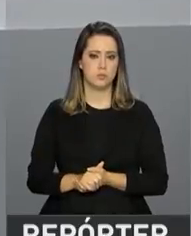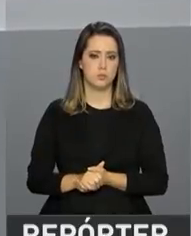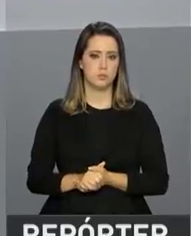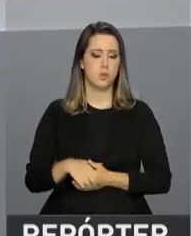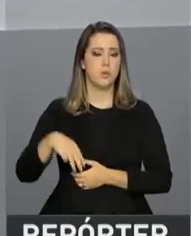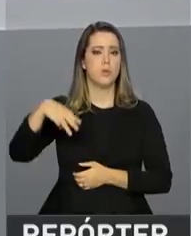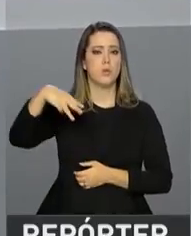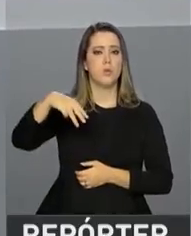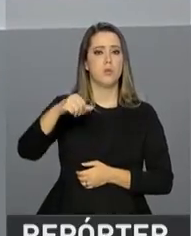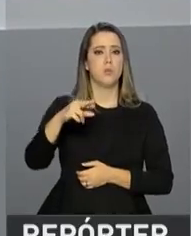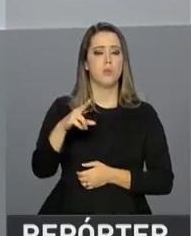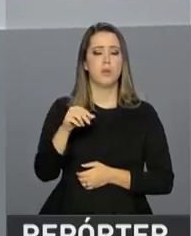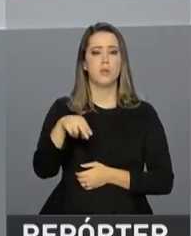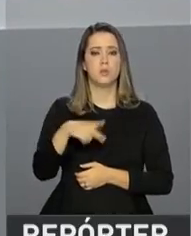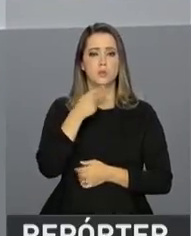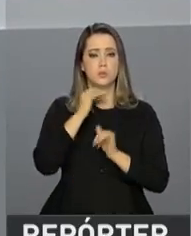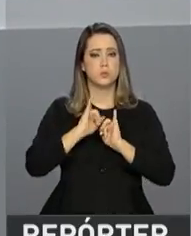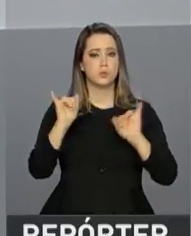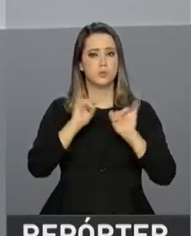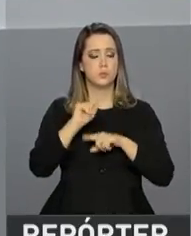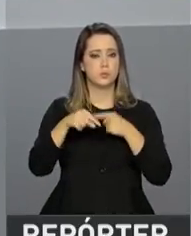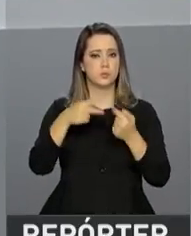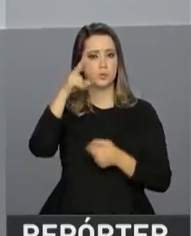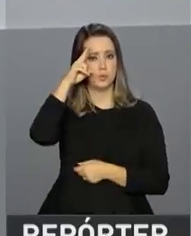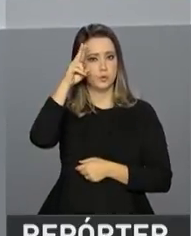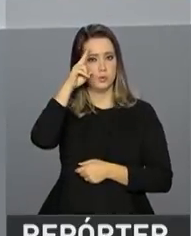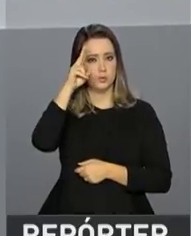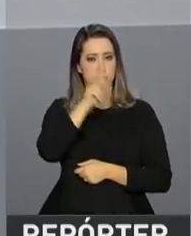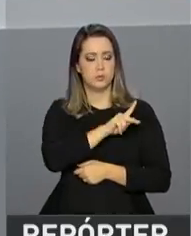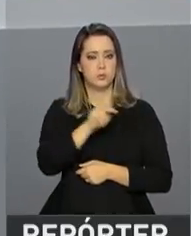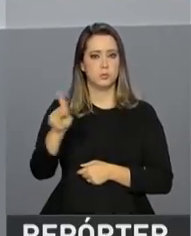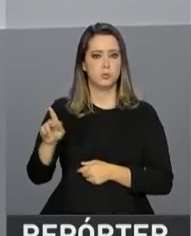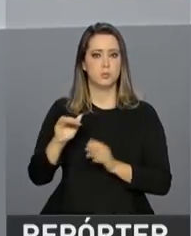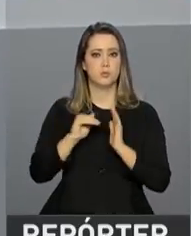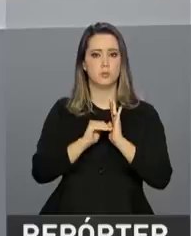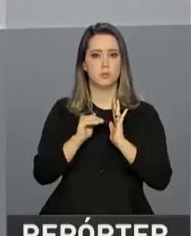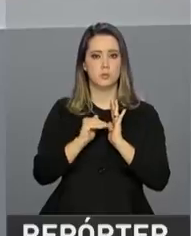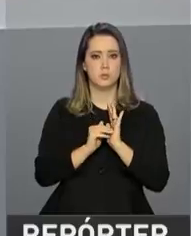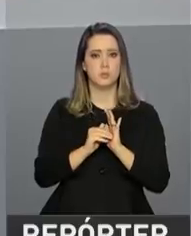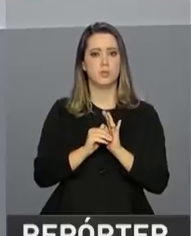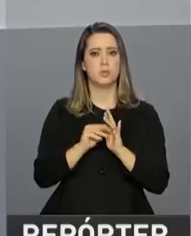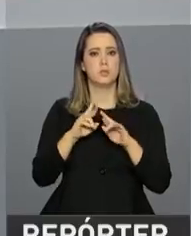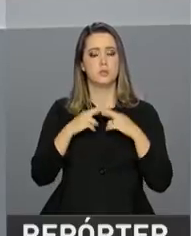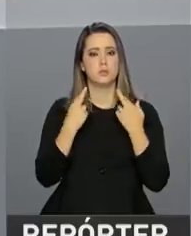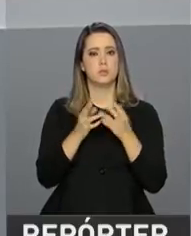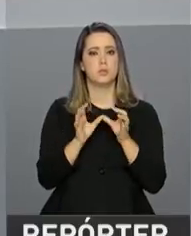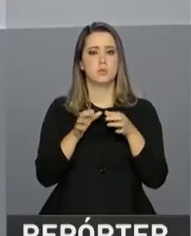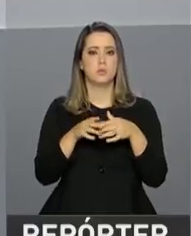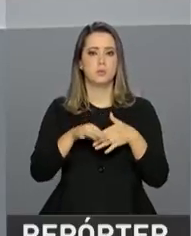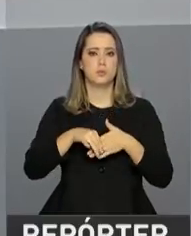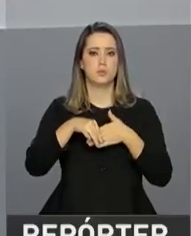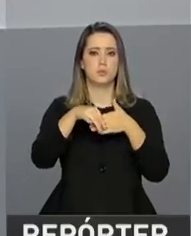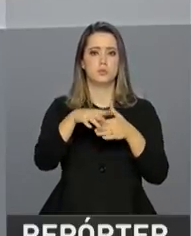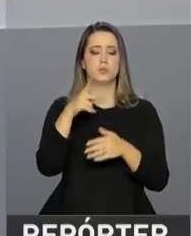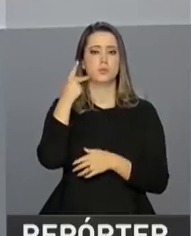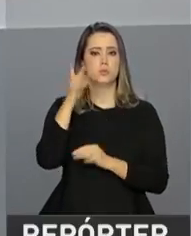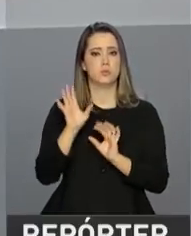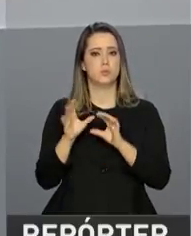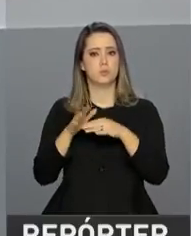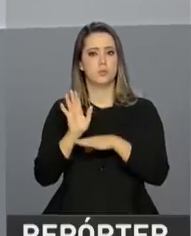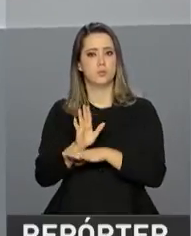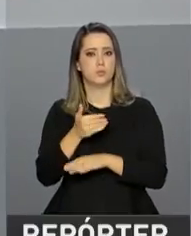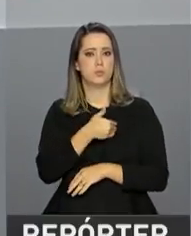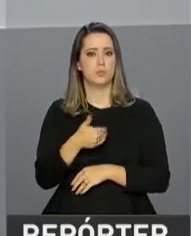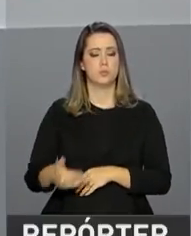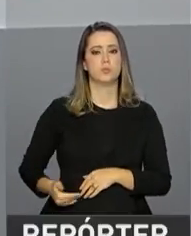Maru informou ainda que na próxima segunda-feira, o presidente da Câmara dos Deputados, Rodrigo Maia, vai se reunir com os líderes dos partidos que